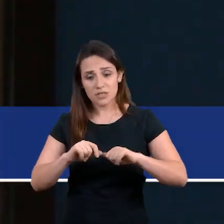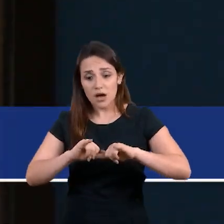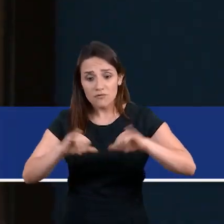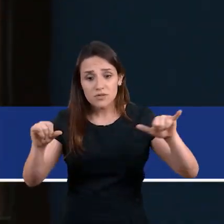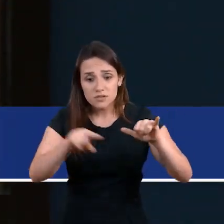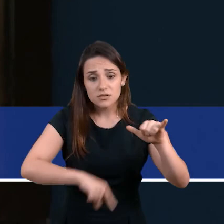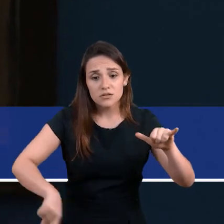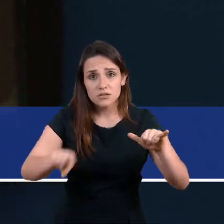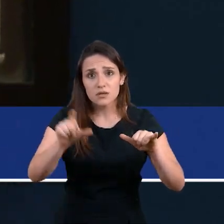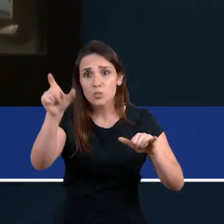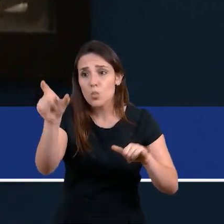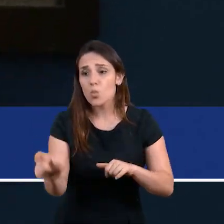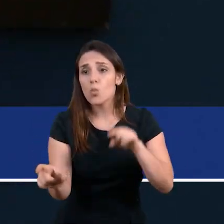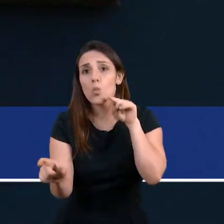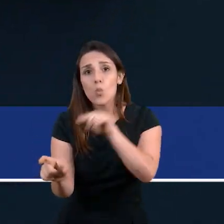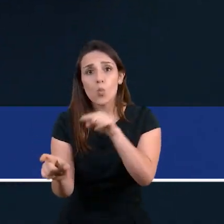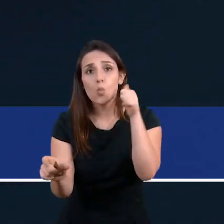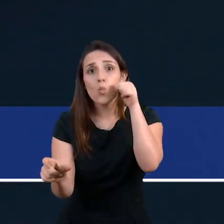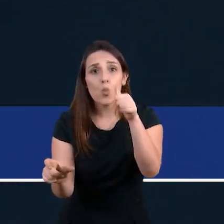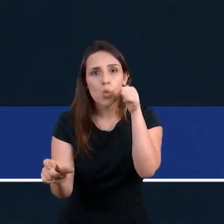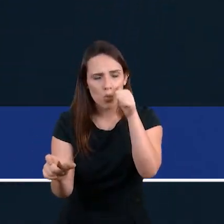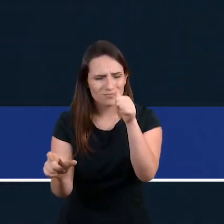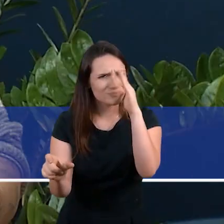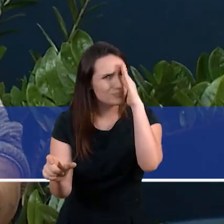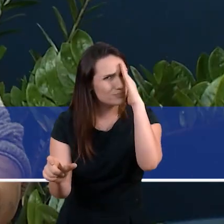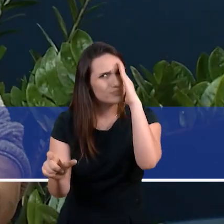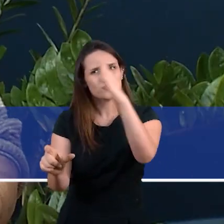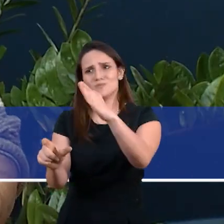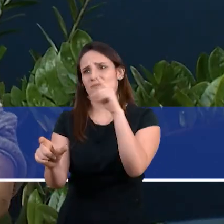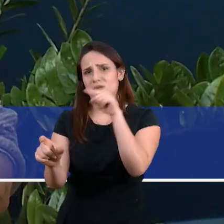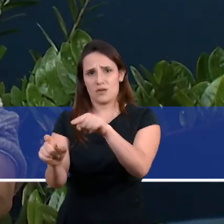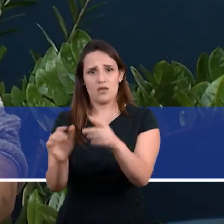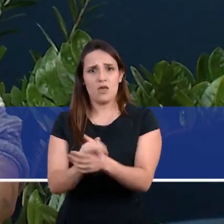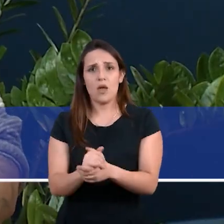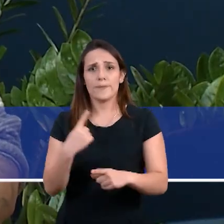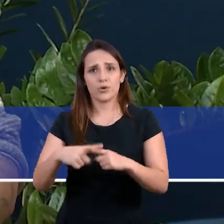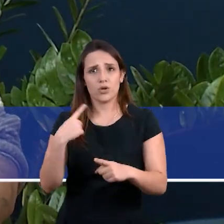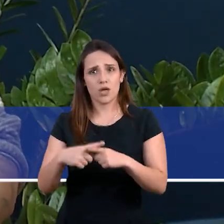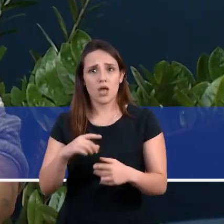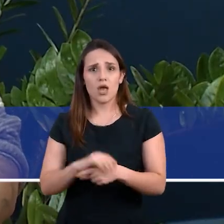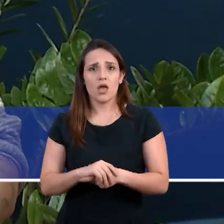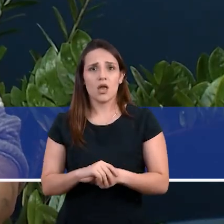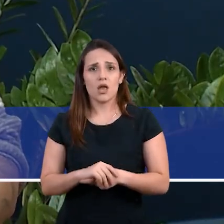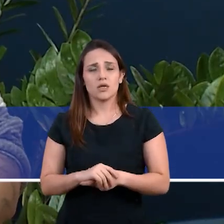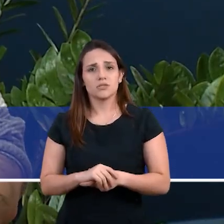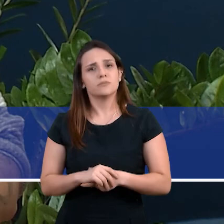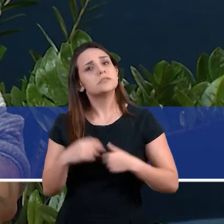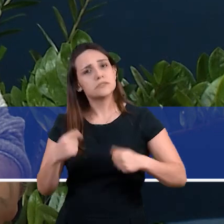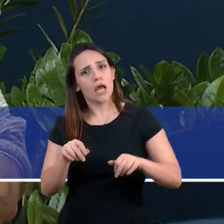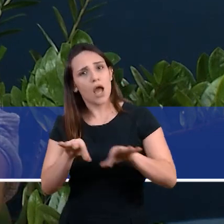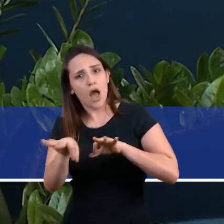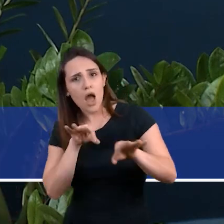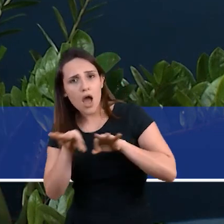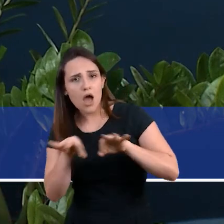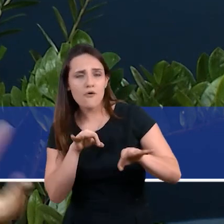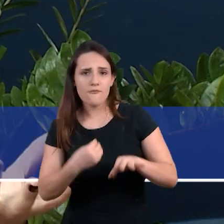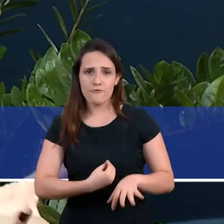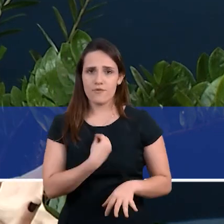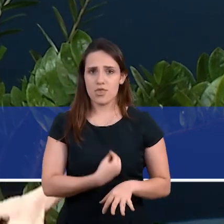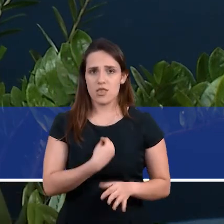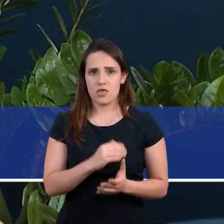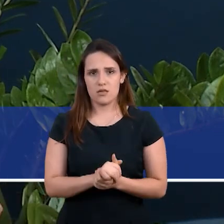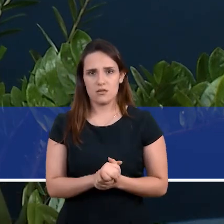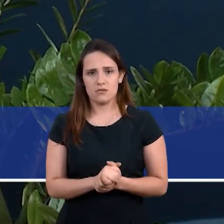E informar isso para a mulher é de suma importância, para ela poder planejar a